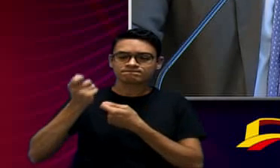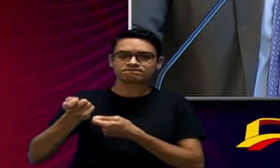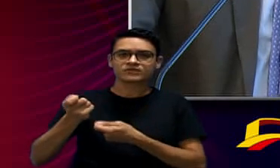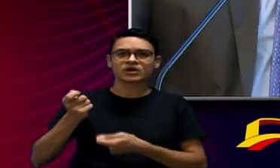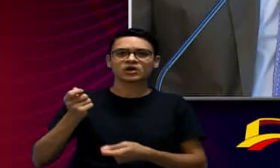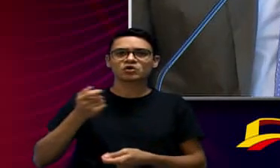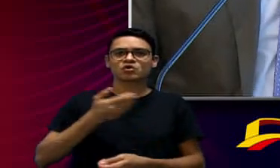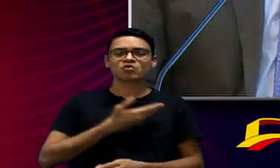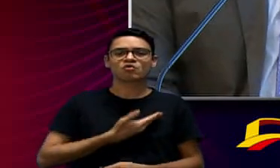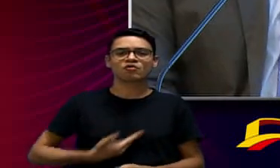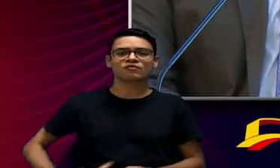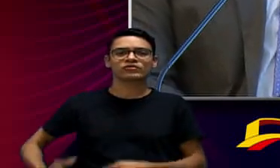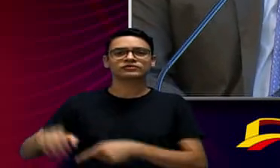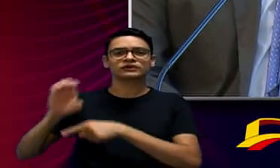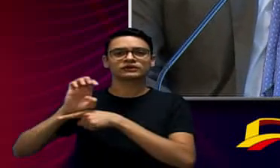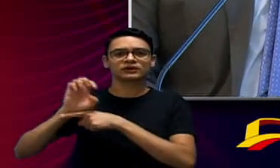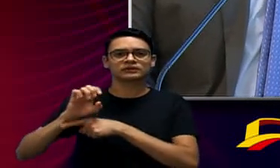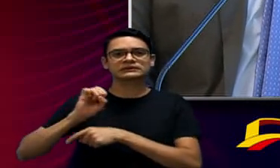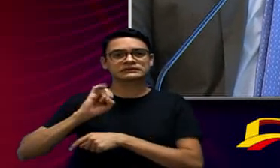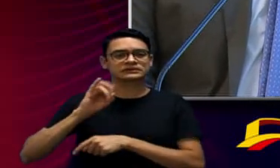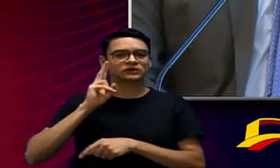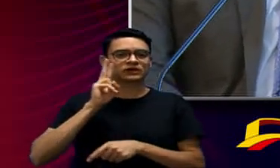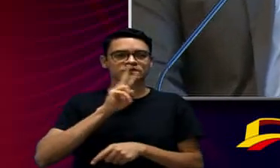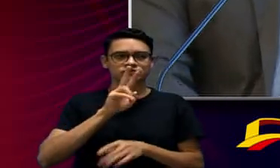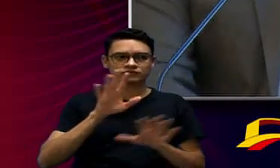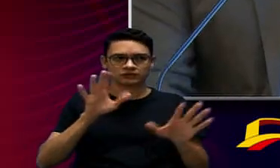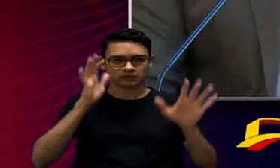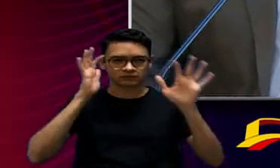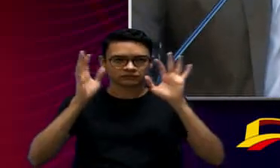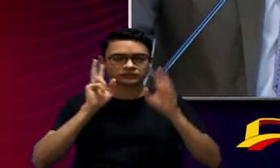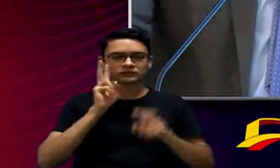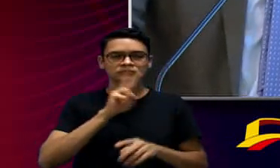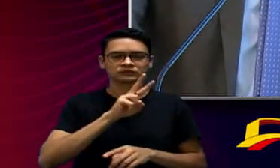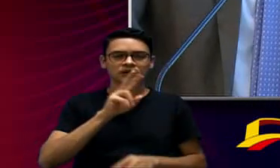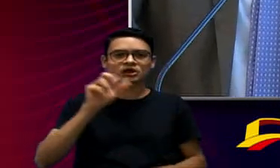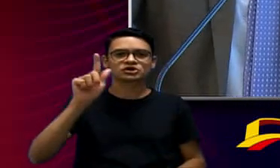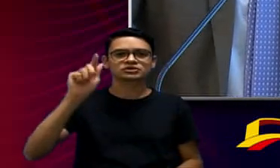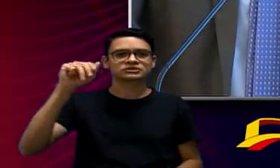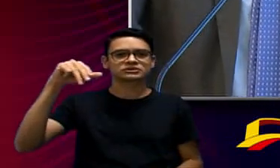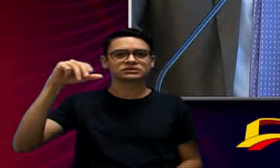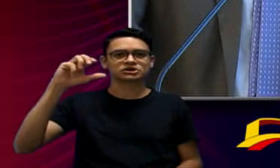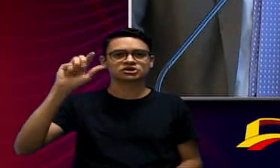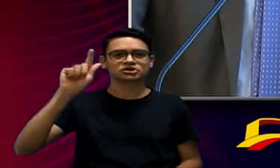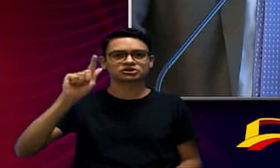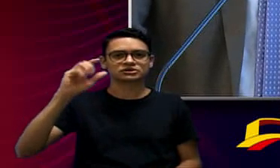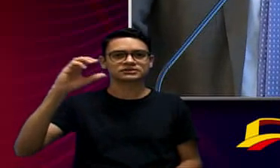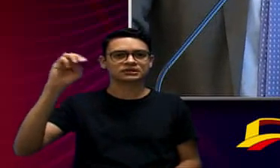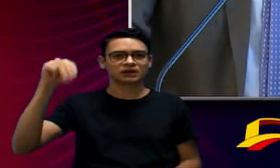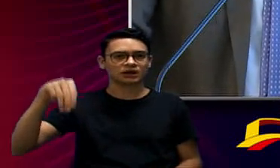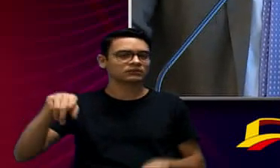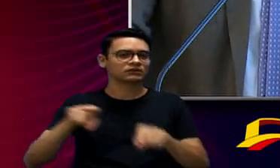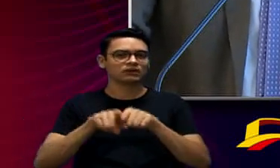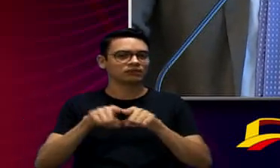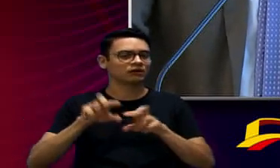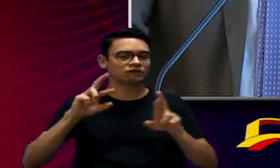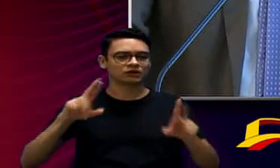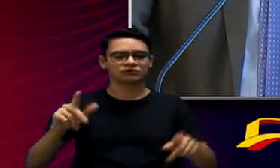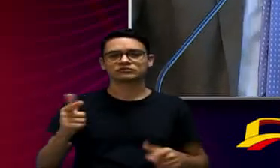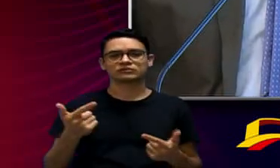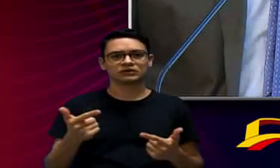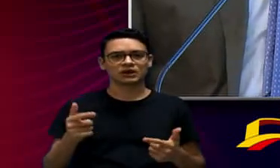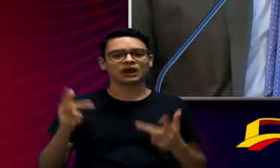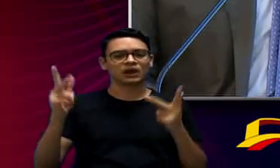ver a Guarda Civil Municipal de Sorocaba, o salário também não é diferente. Então, nós temos que parar de